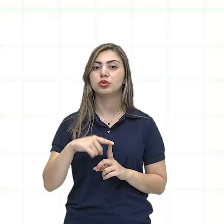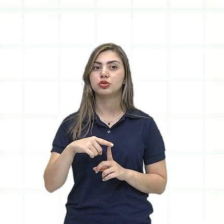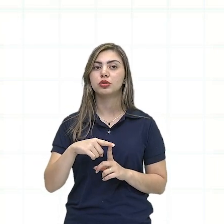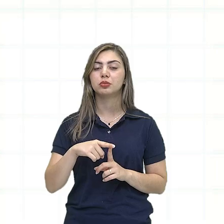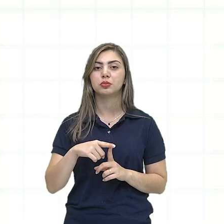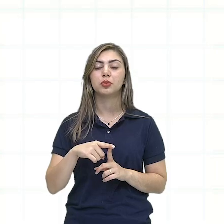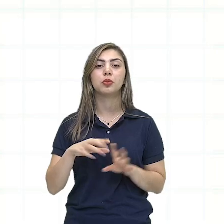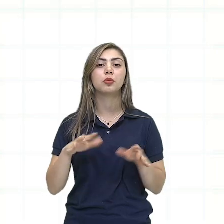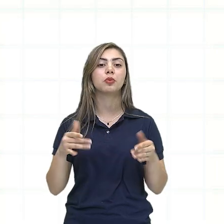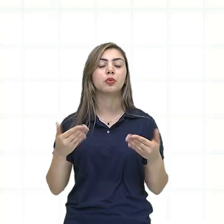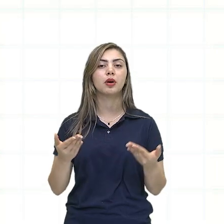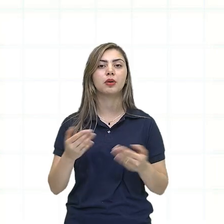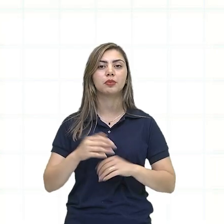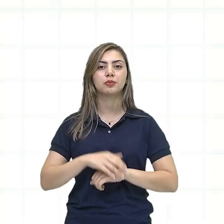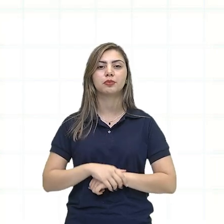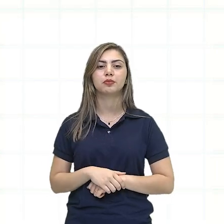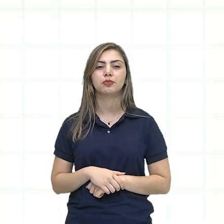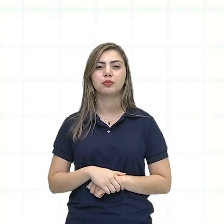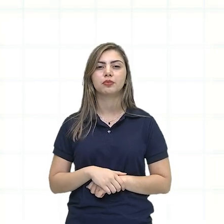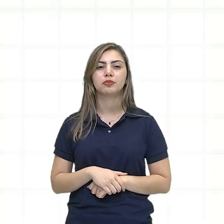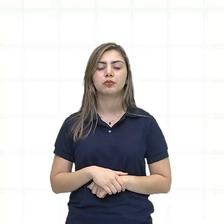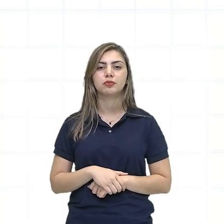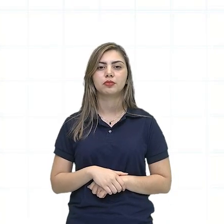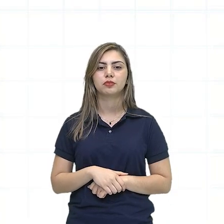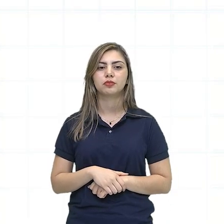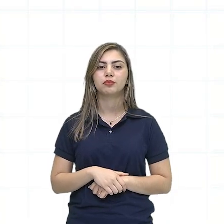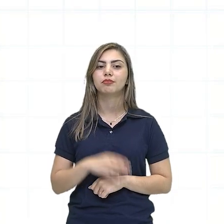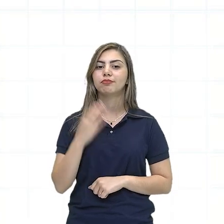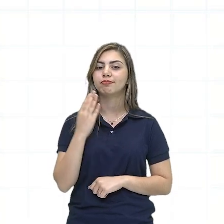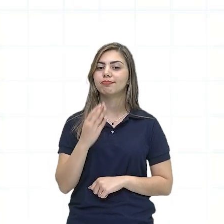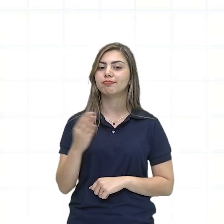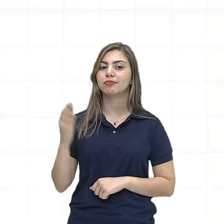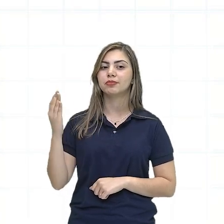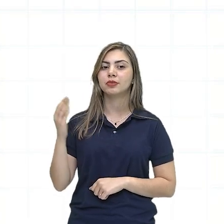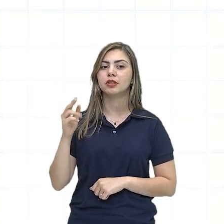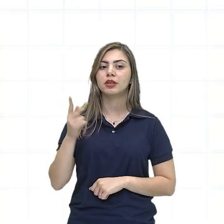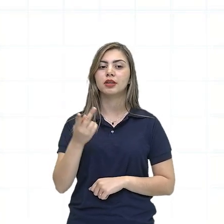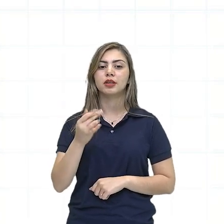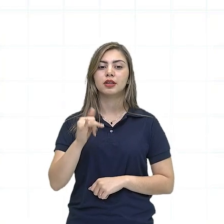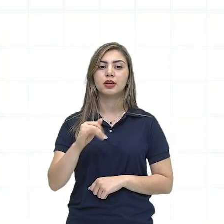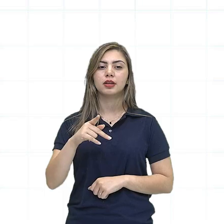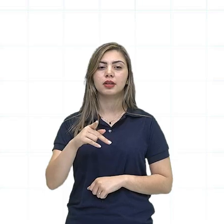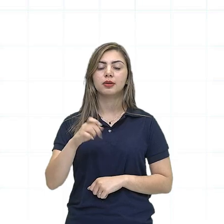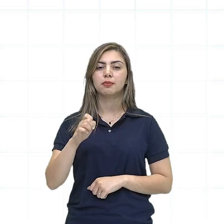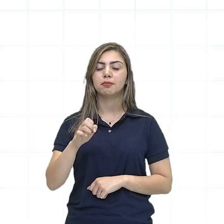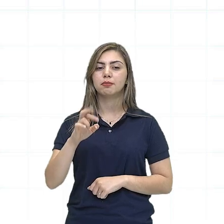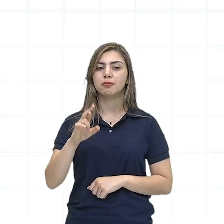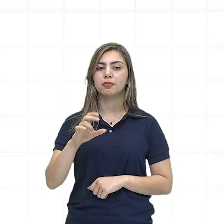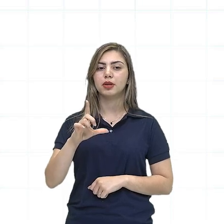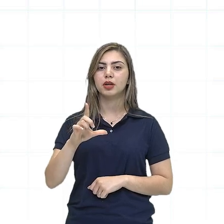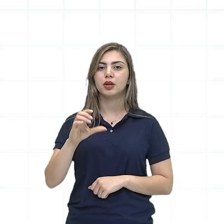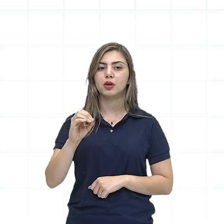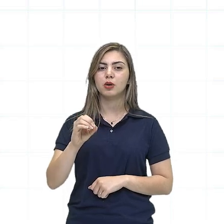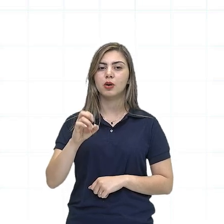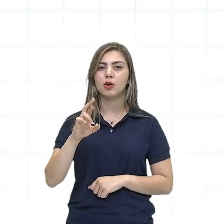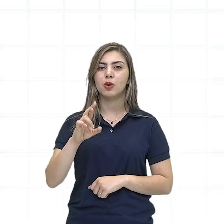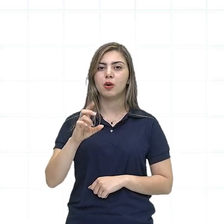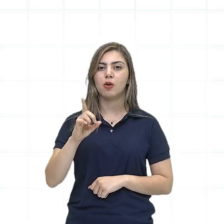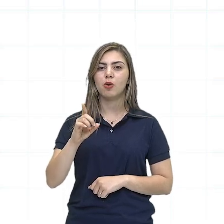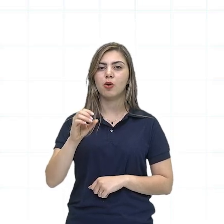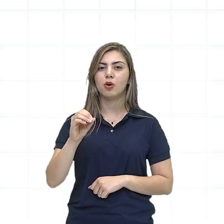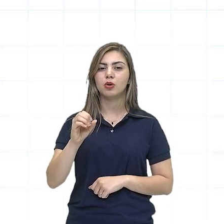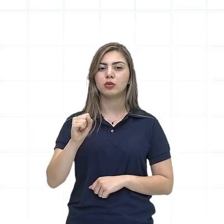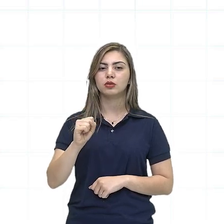também e apresento para vocês é a hiperlordose lombar. E aí eu peço para vocês